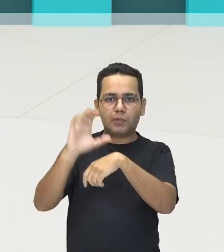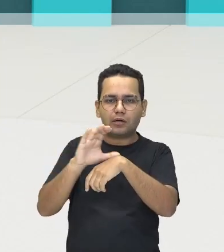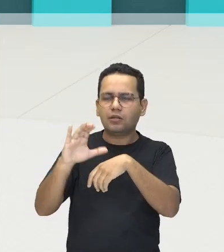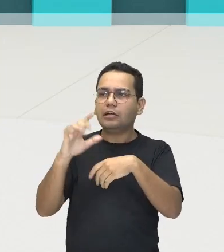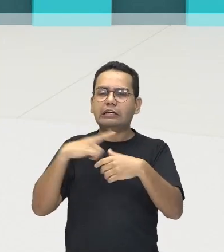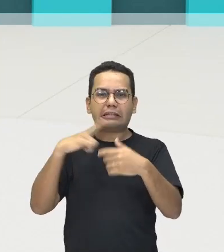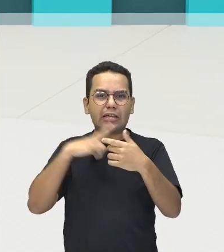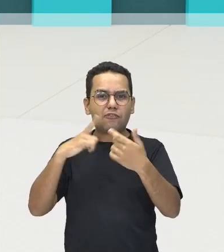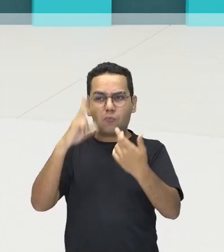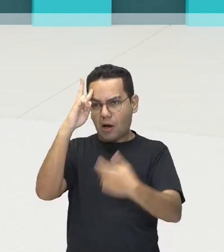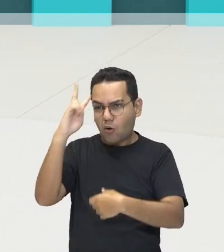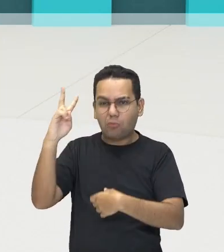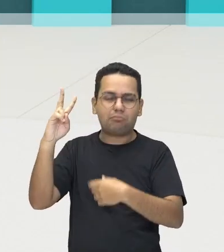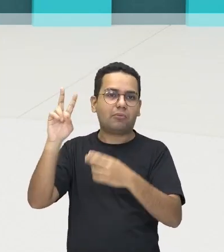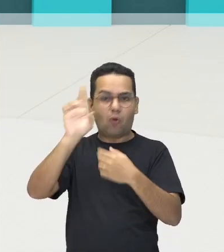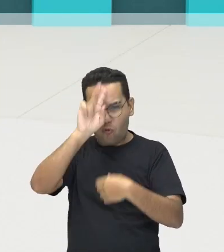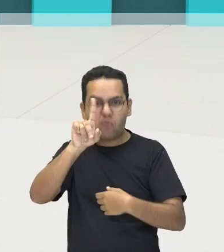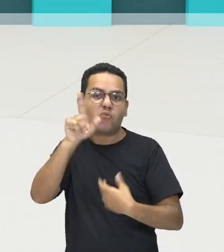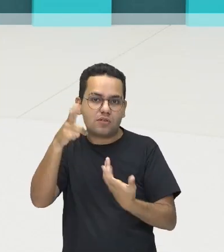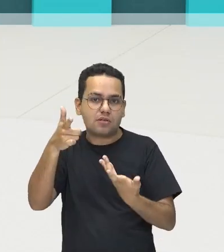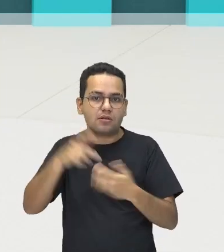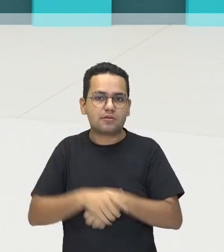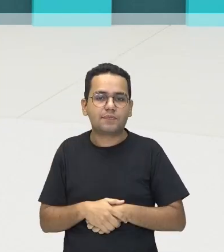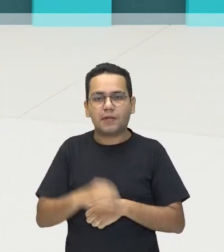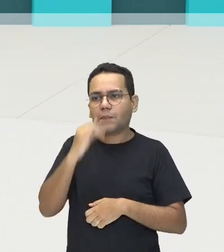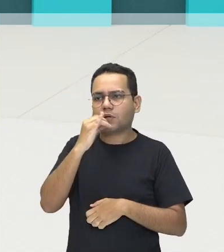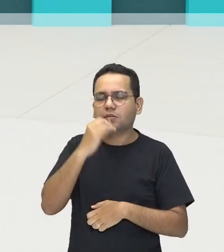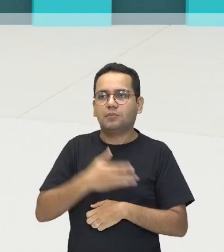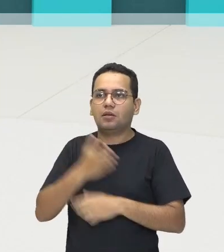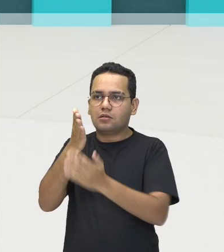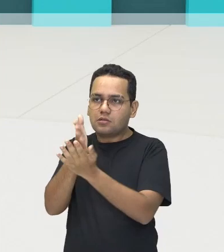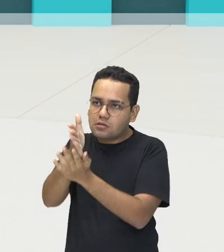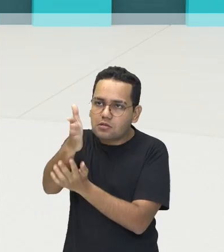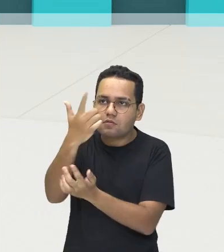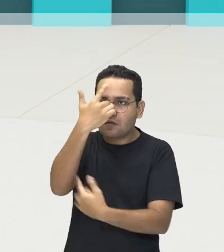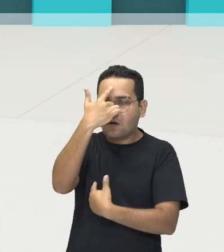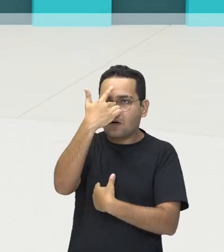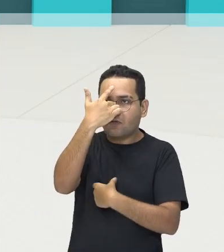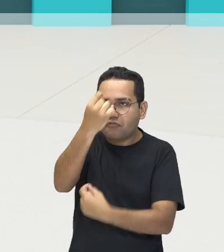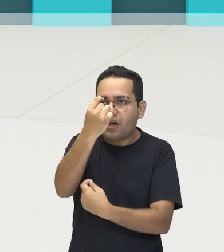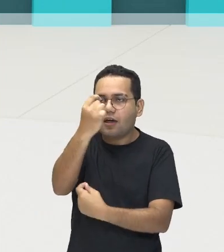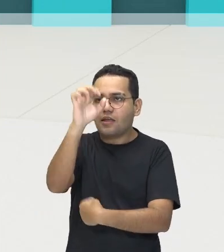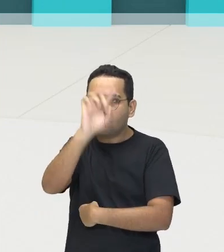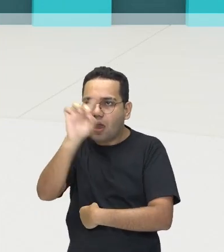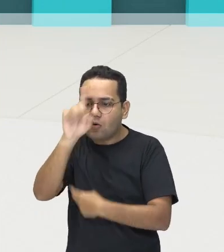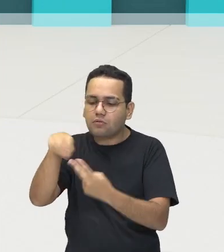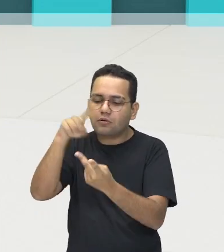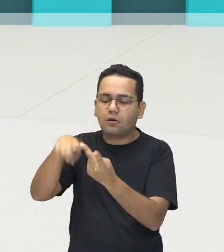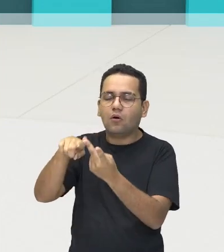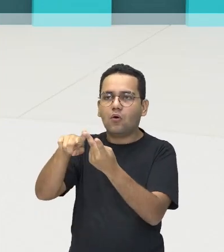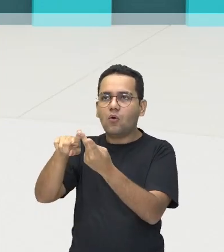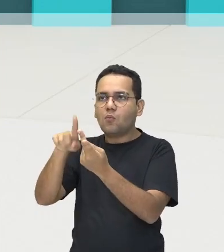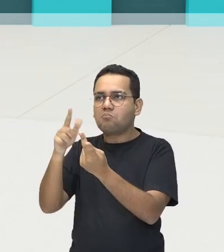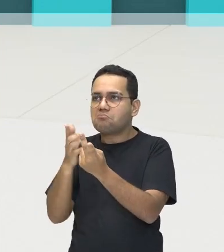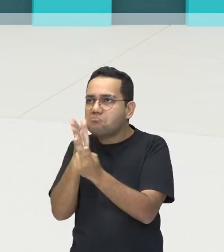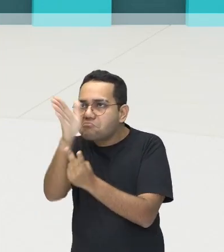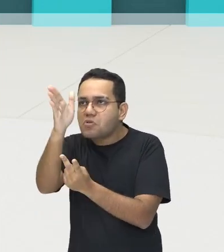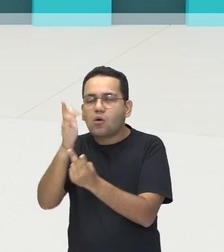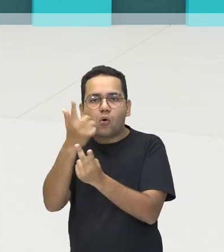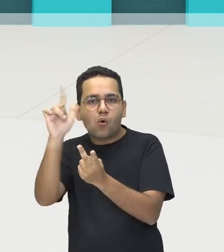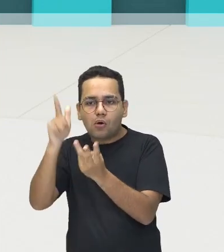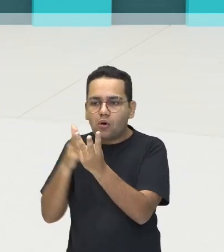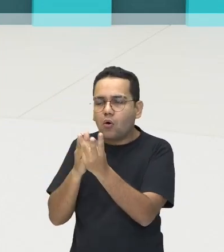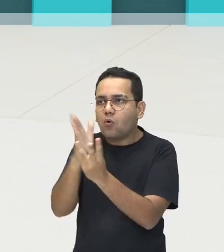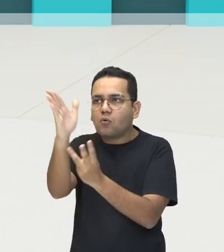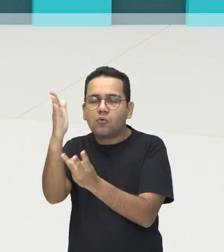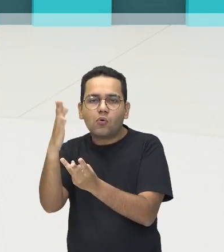Será que eu sigo Deus? Será que eu sigo outra coisa? Será que eu vou seguir o humanismo? Então nós temos, além dessas duas situações, ainda temos o humanismo, não é?